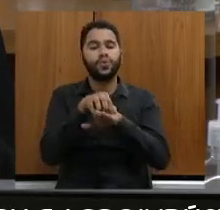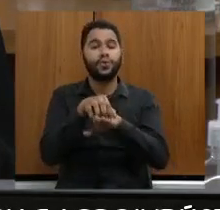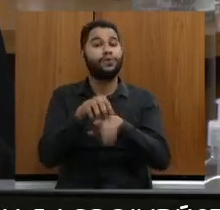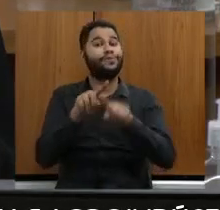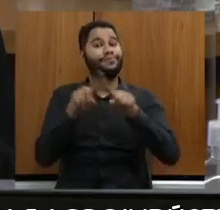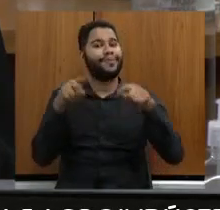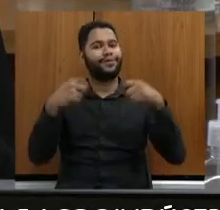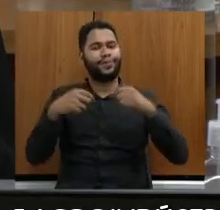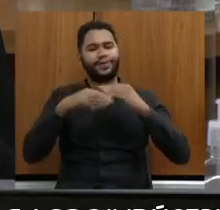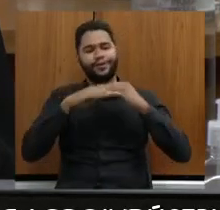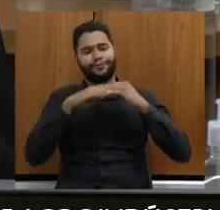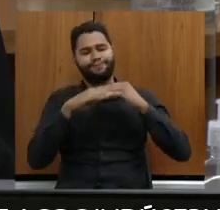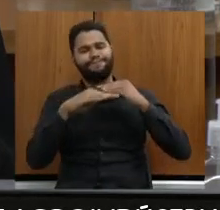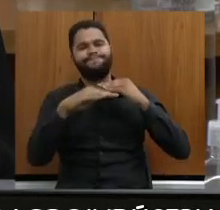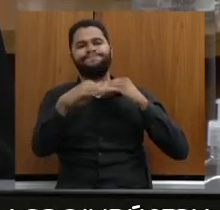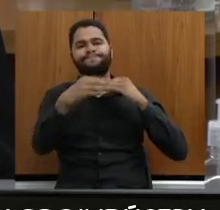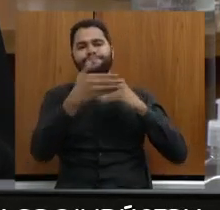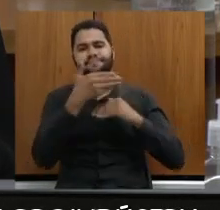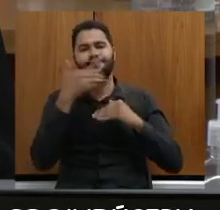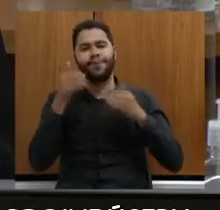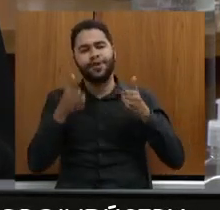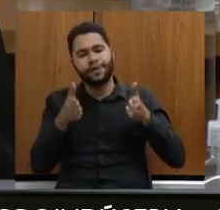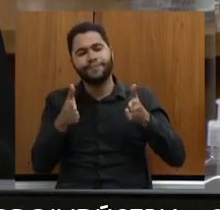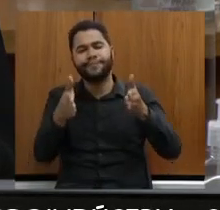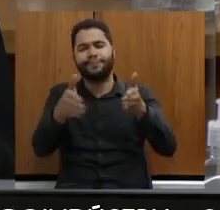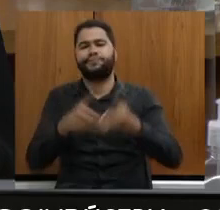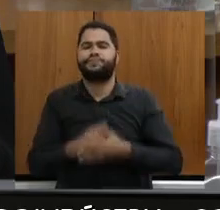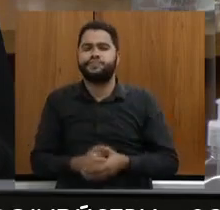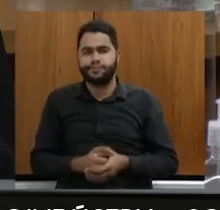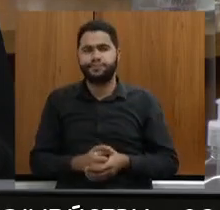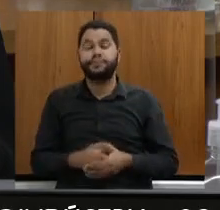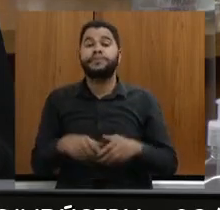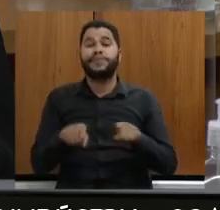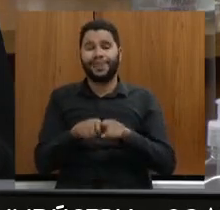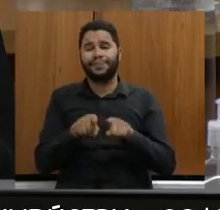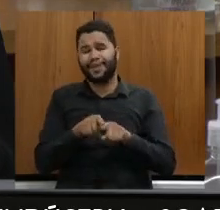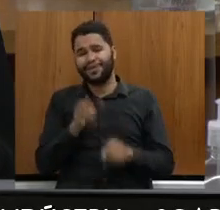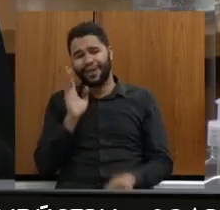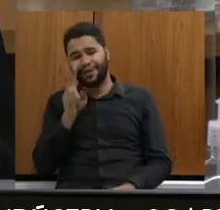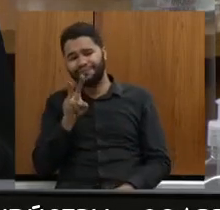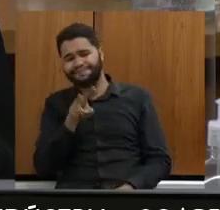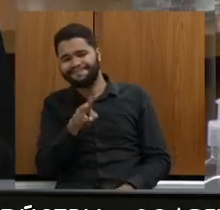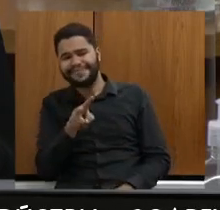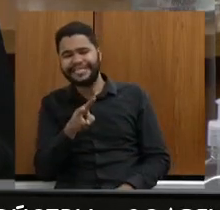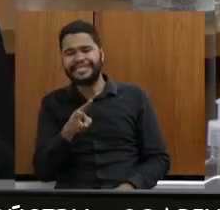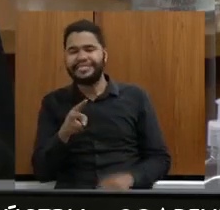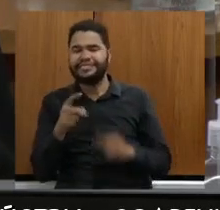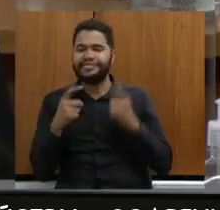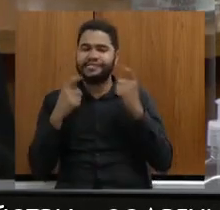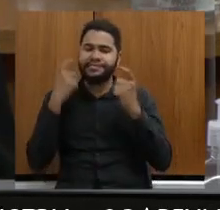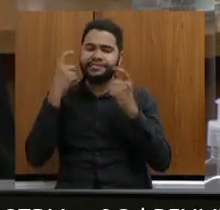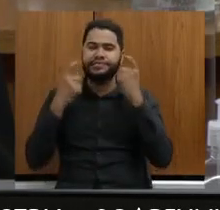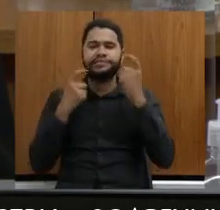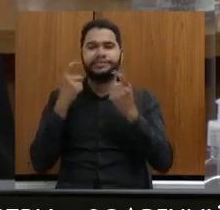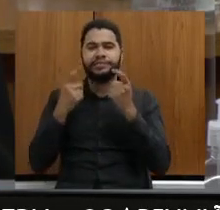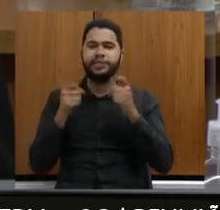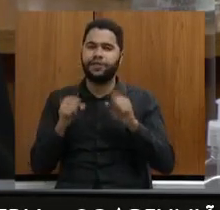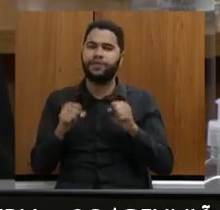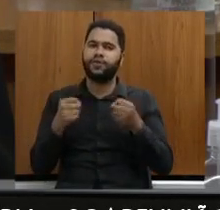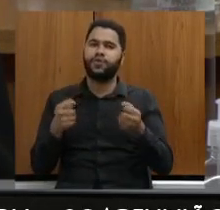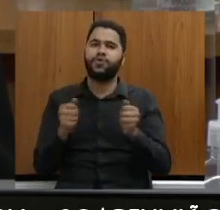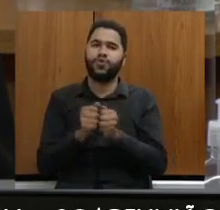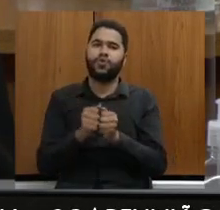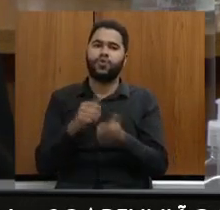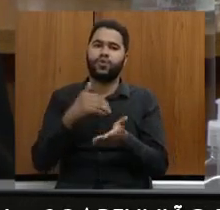se as estradas para aquele aquela região é melhorar eu andei por lá e também uma parte dessa preocupação e vou reforçar isso com